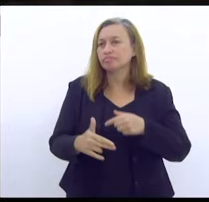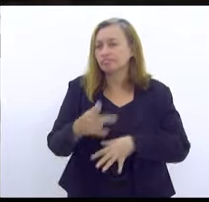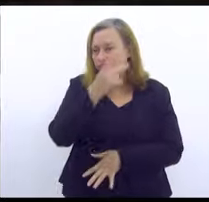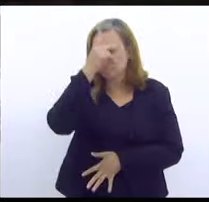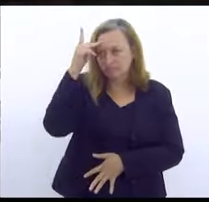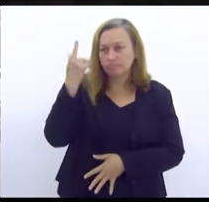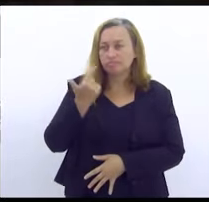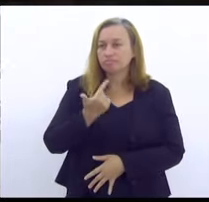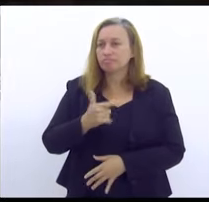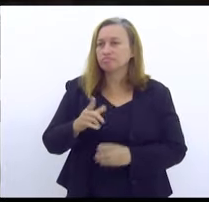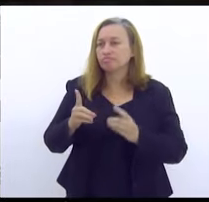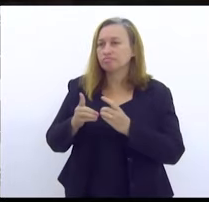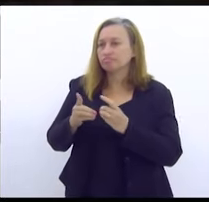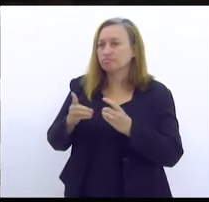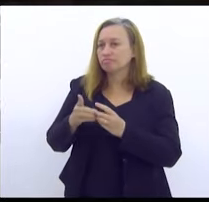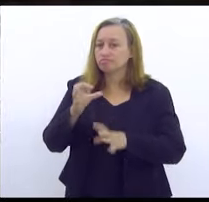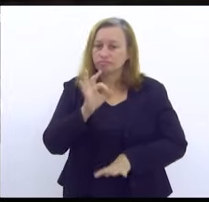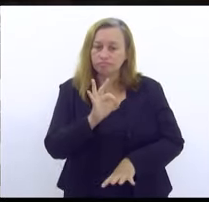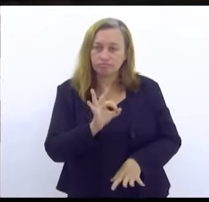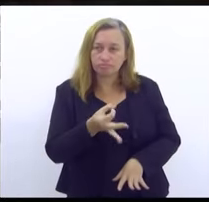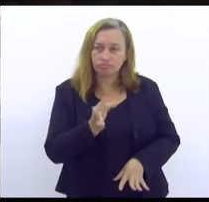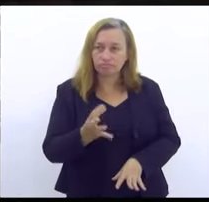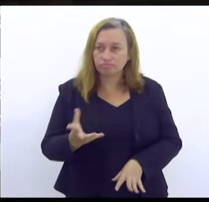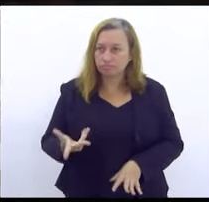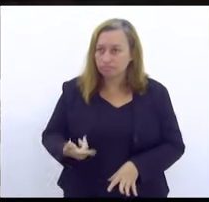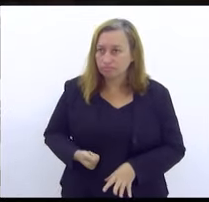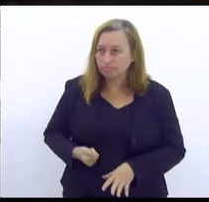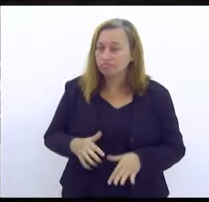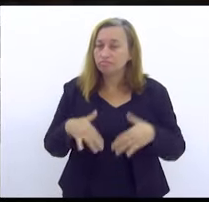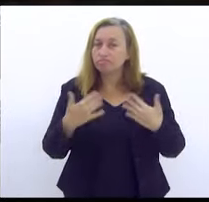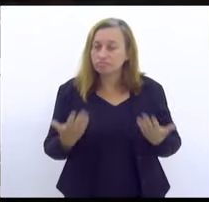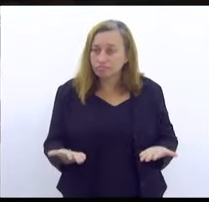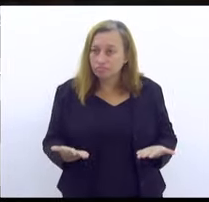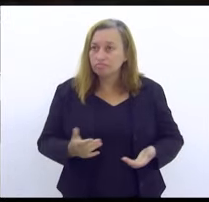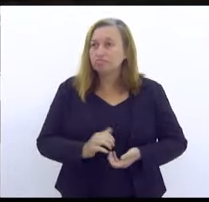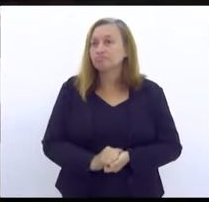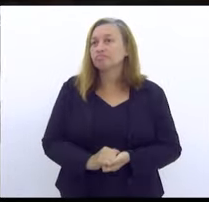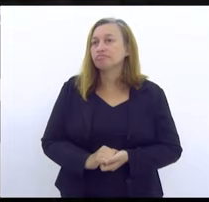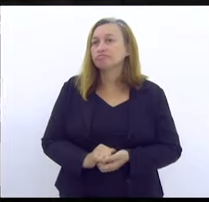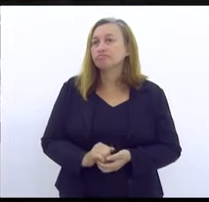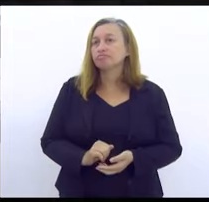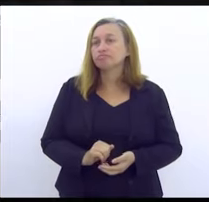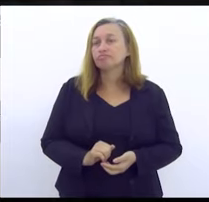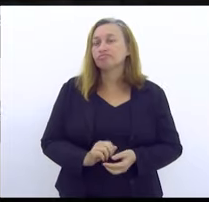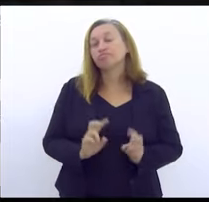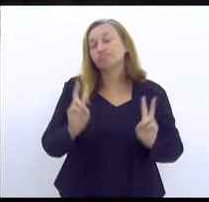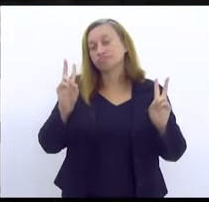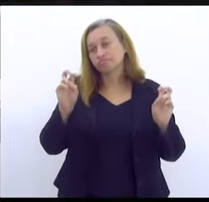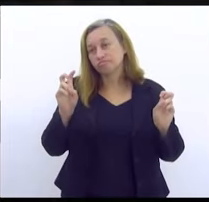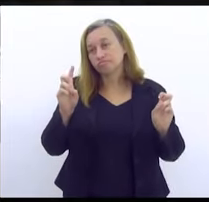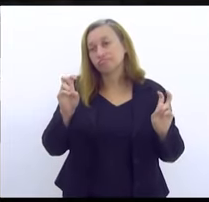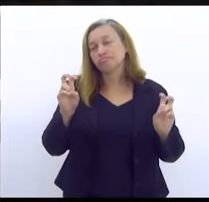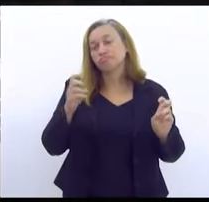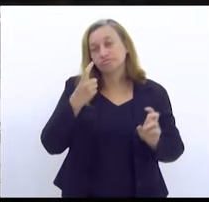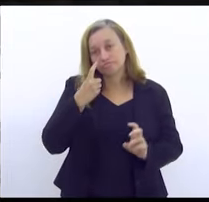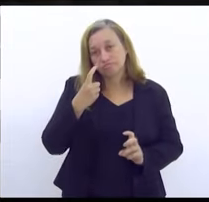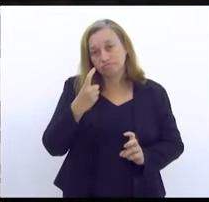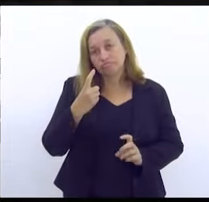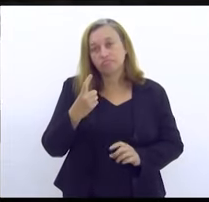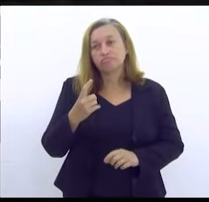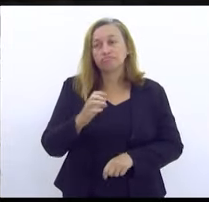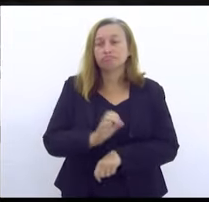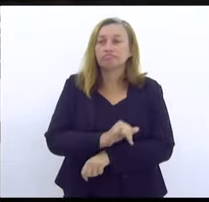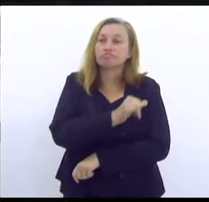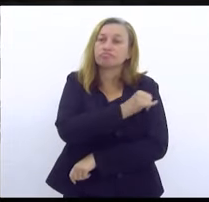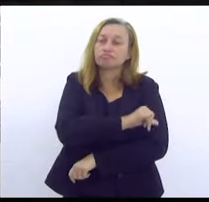o atendimento necessário e adequado. Então, é essa situação que a gente está hoje no Rio de Janeiro.